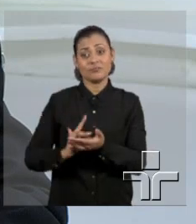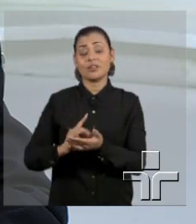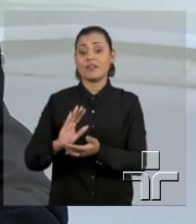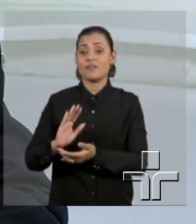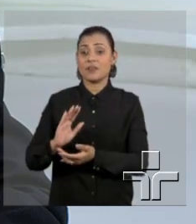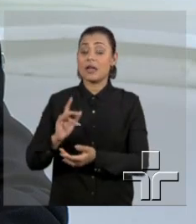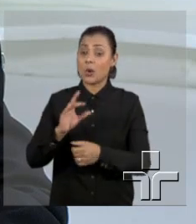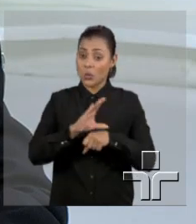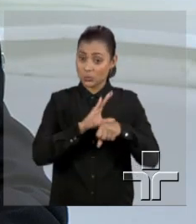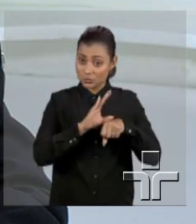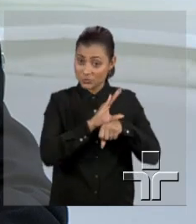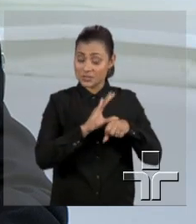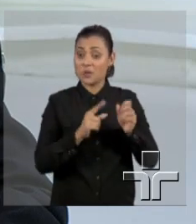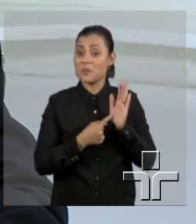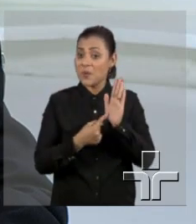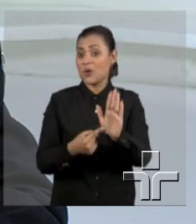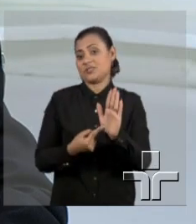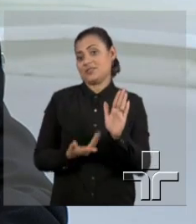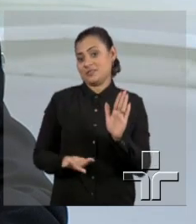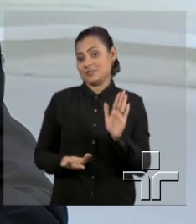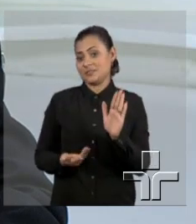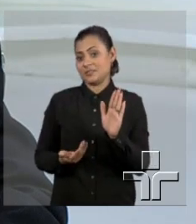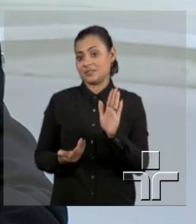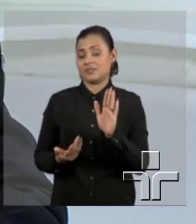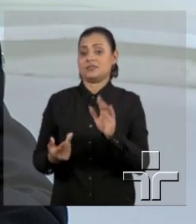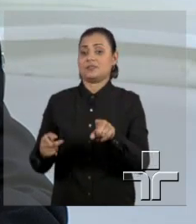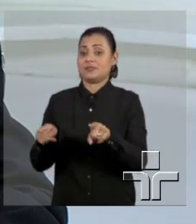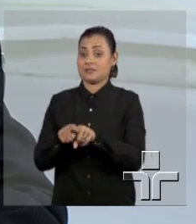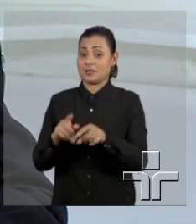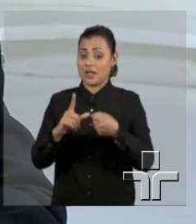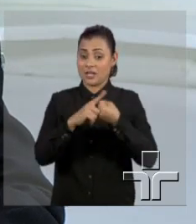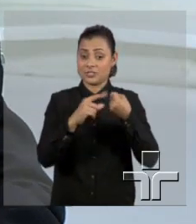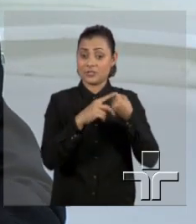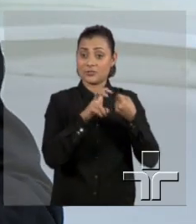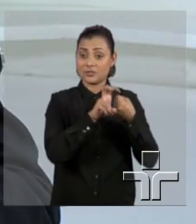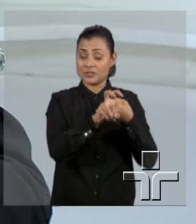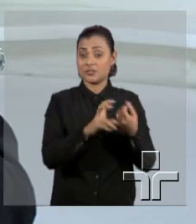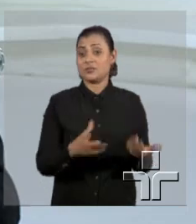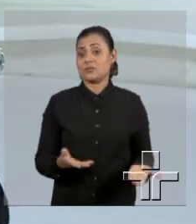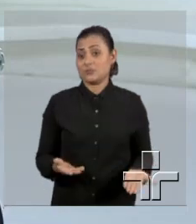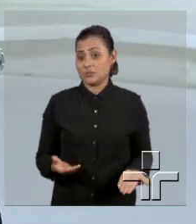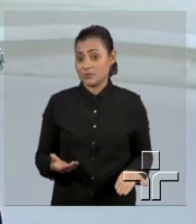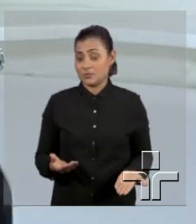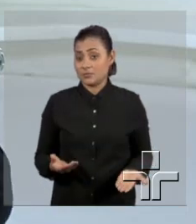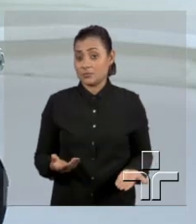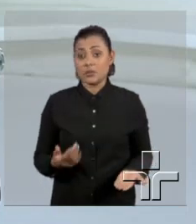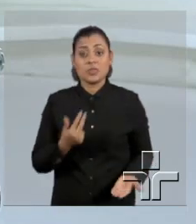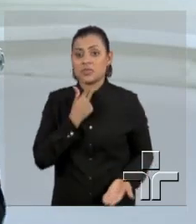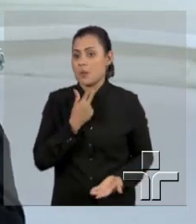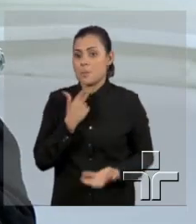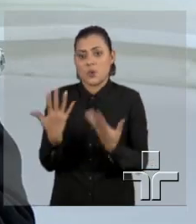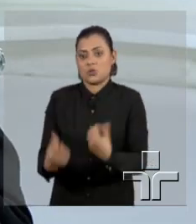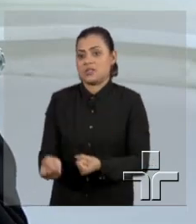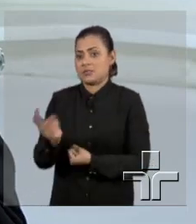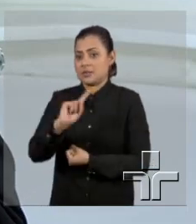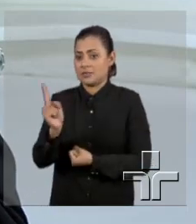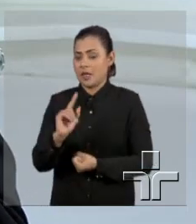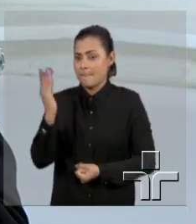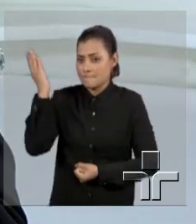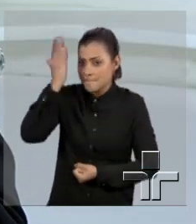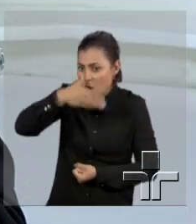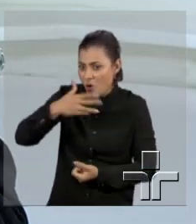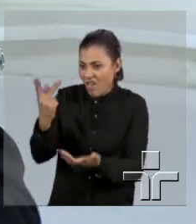a Constituição, né, nesse particular, no artigo 5º, são inadmissíveis no